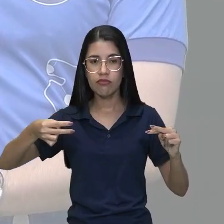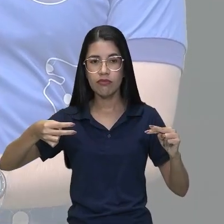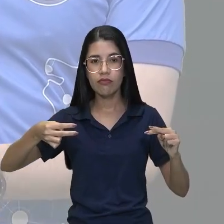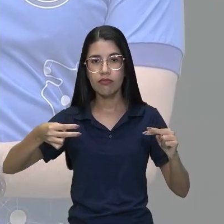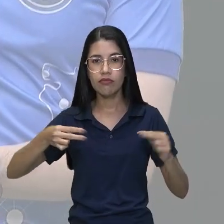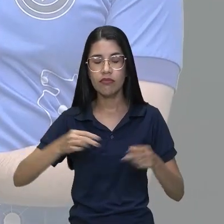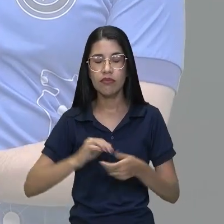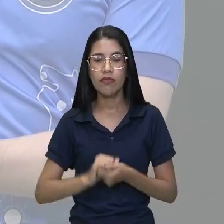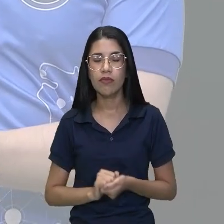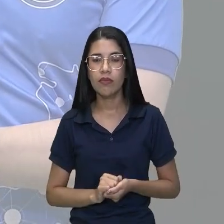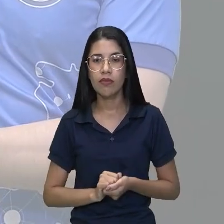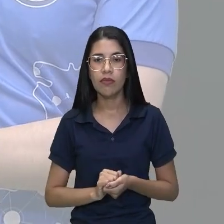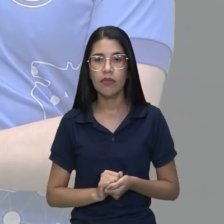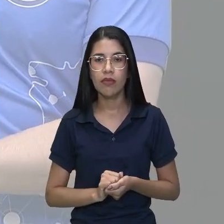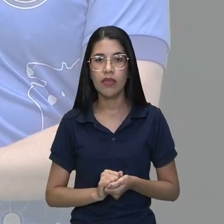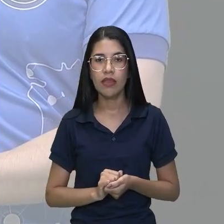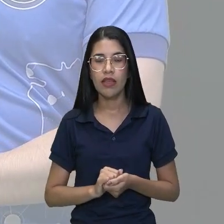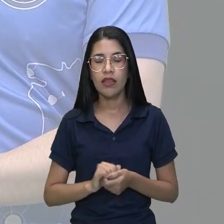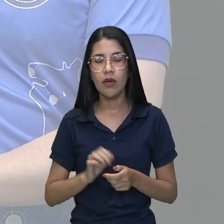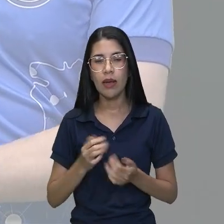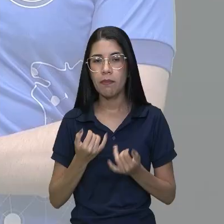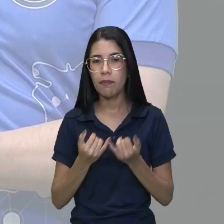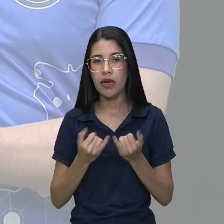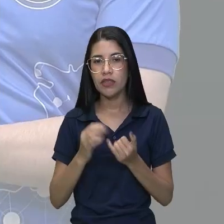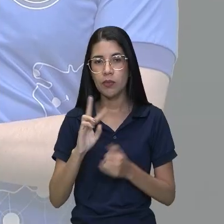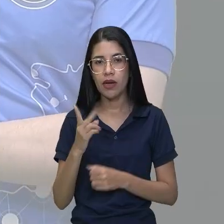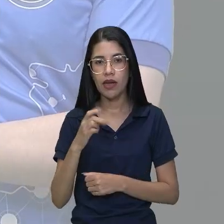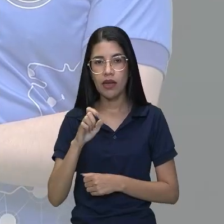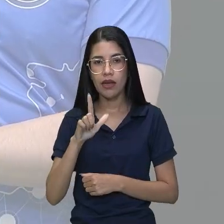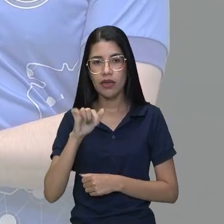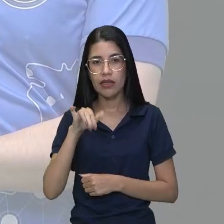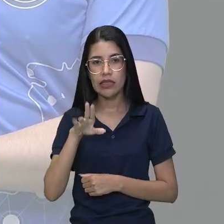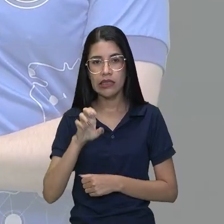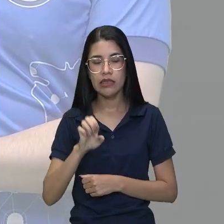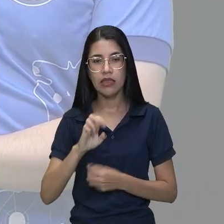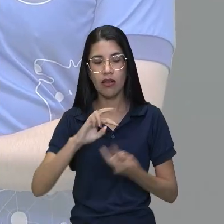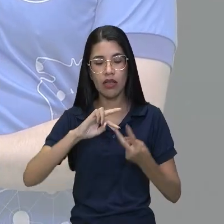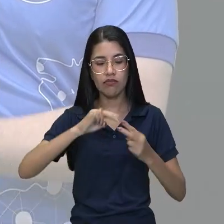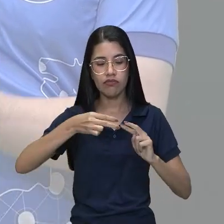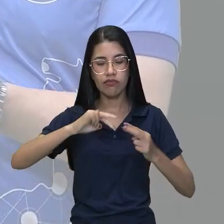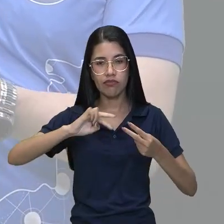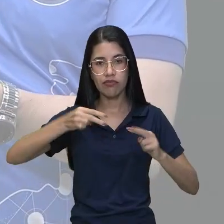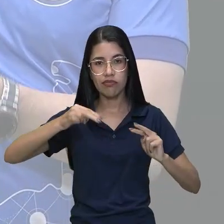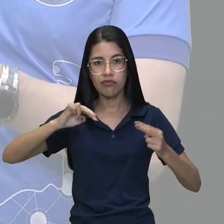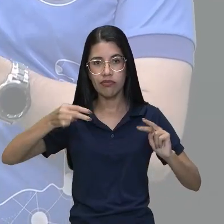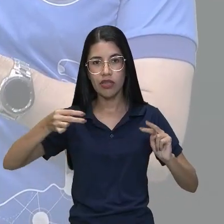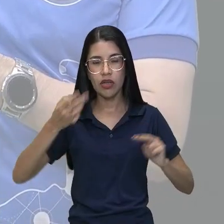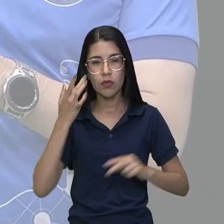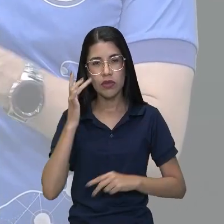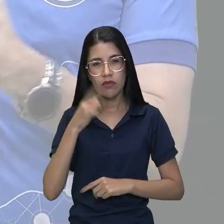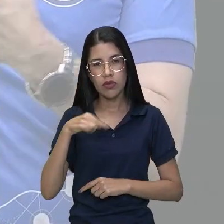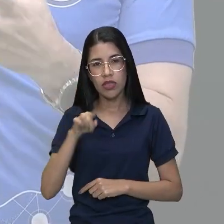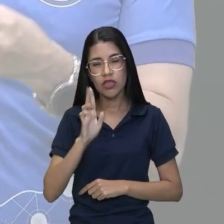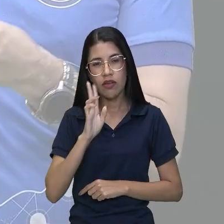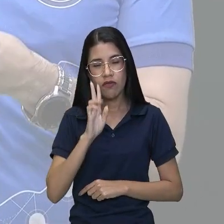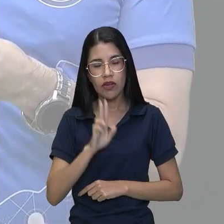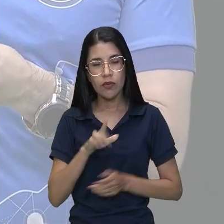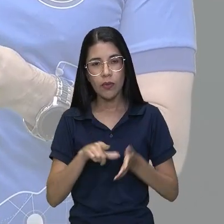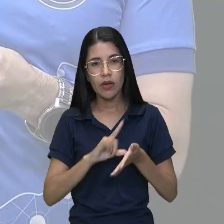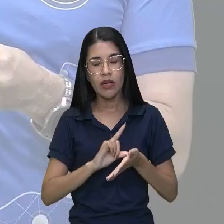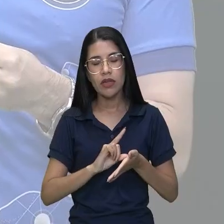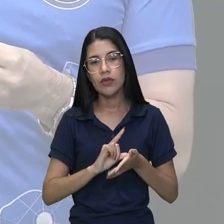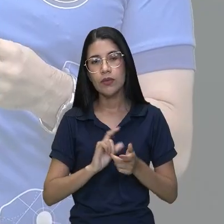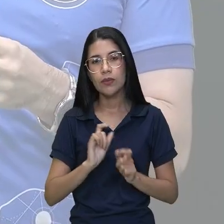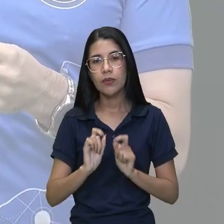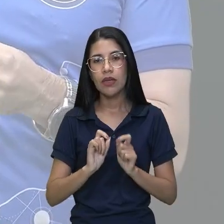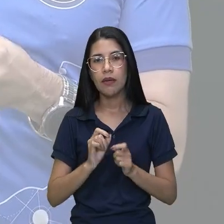tá? Ela vai virar uma hélice. Então ela começa a se enrolar. Não sei se você já viu em algum lugar, mas